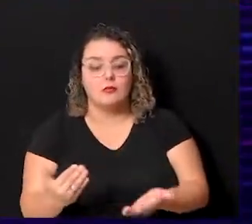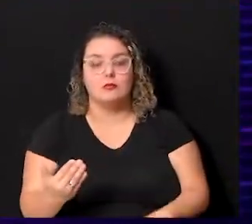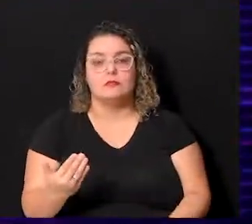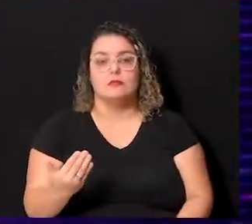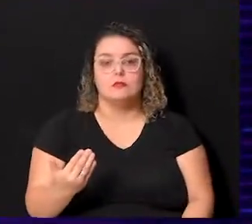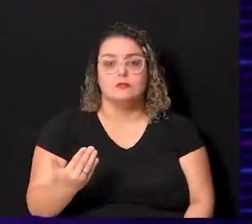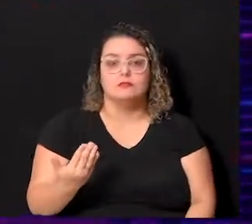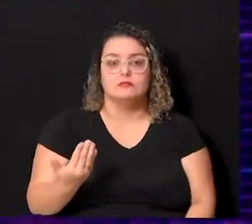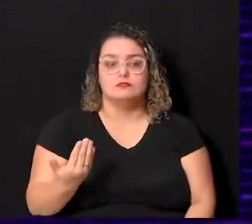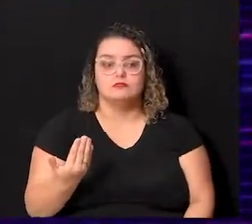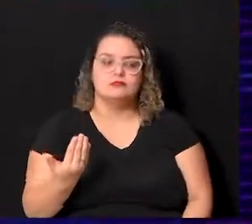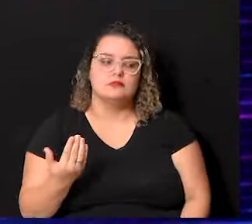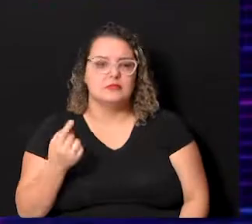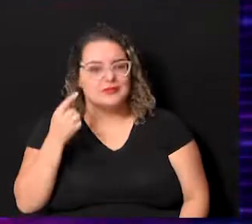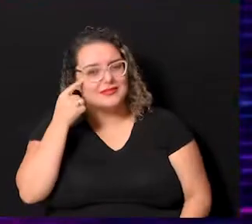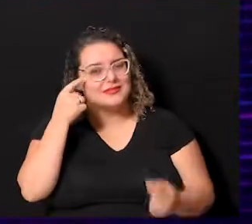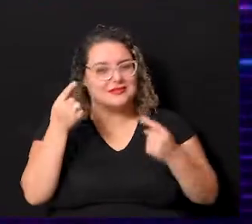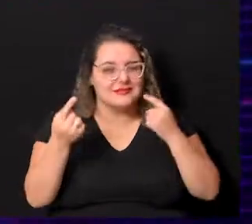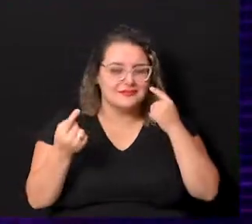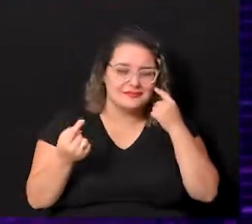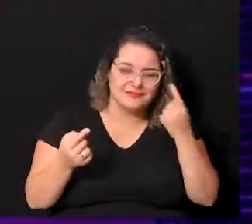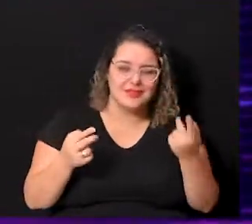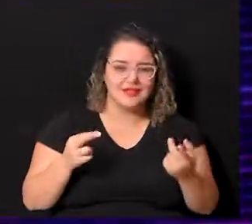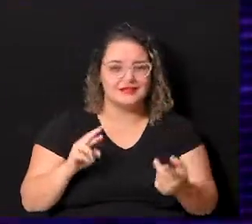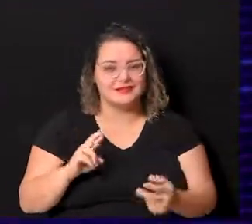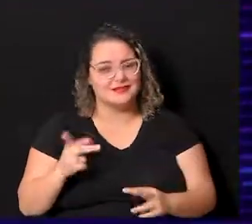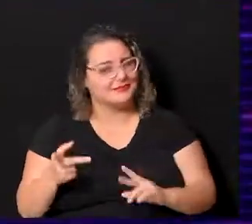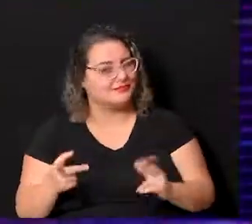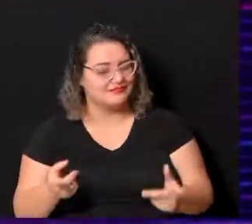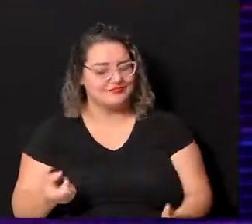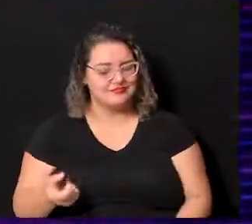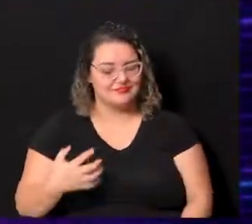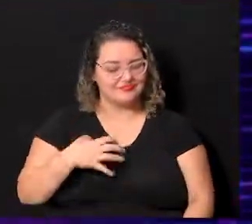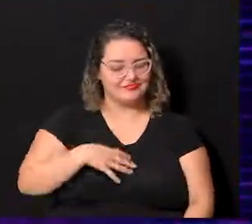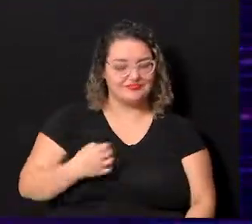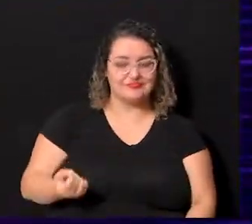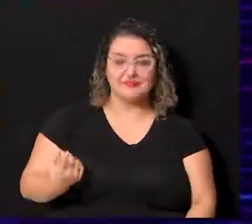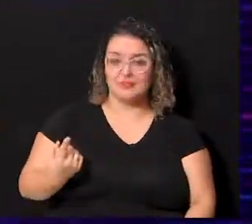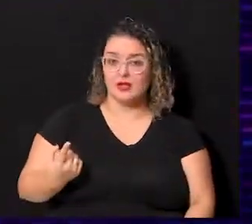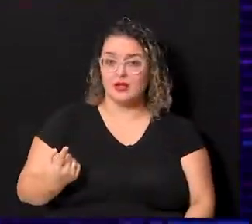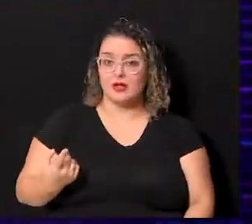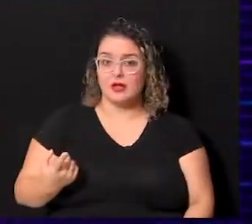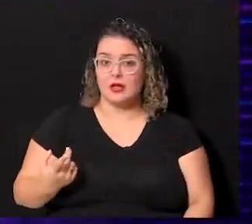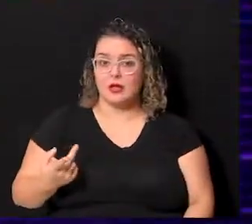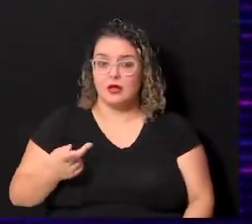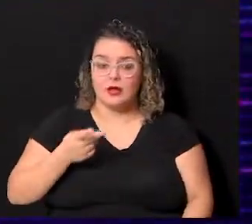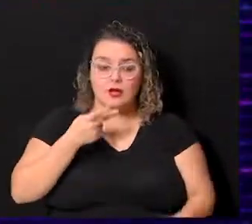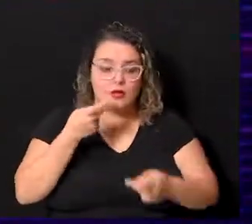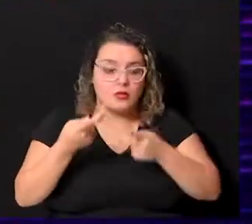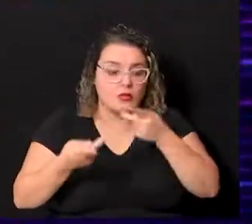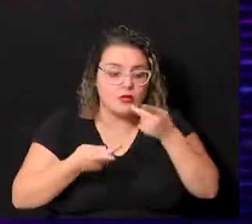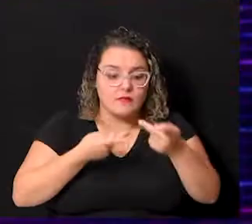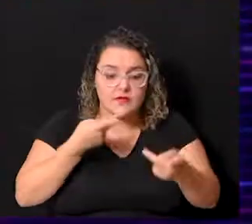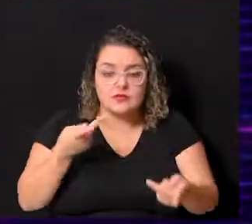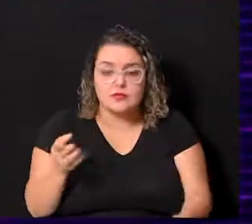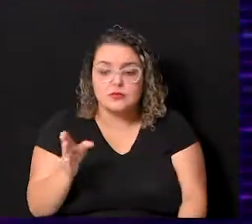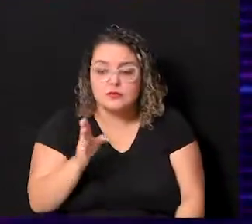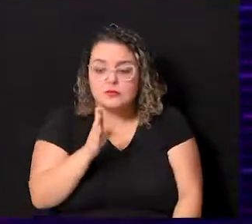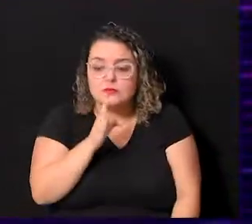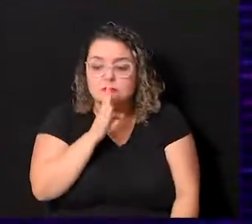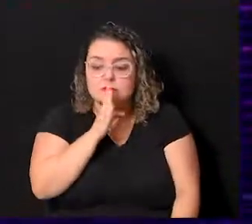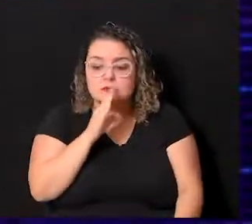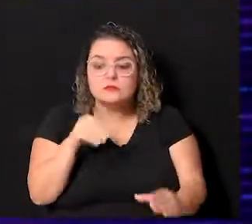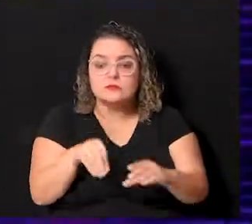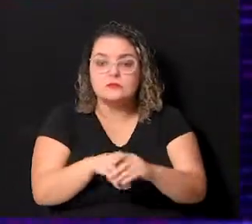umas ideias esquisitas, vai começar a se sentir esquisito lá. Logo ele tá conversando com o silêncio que mora naquela casa.